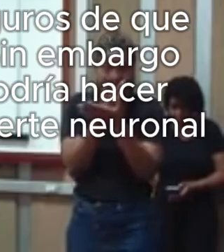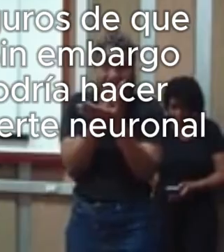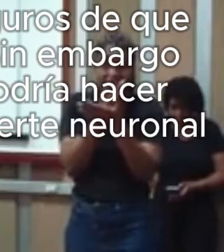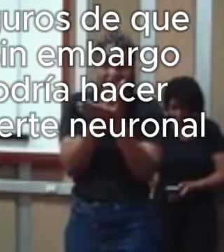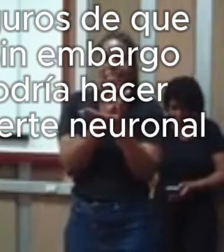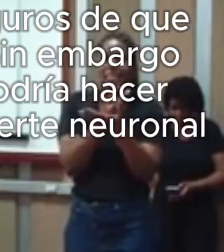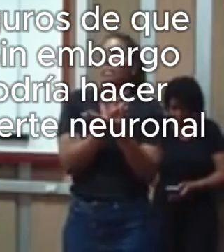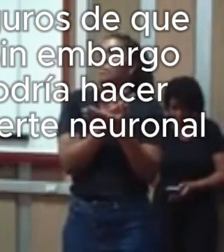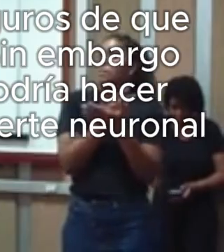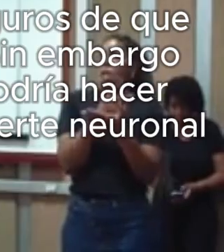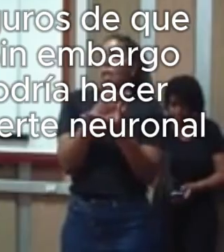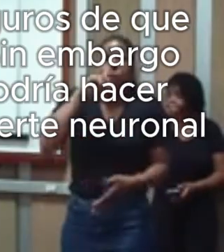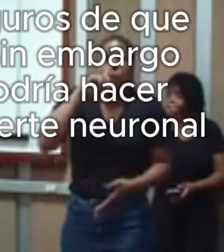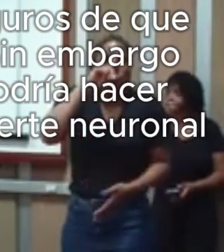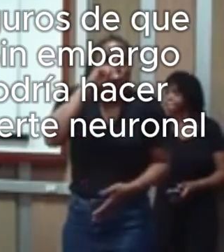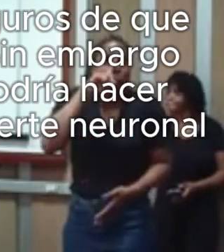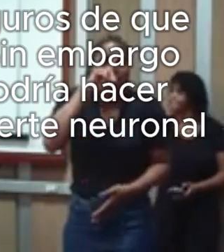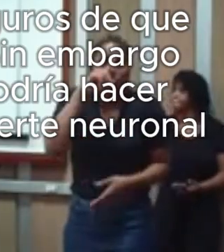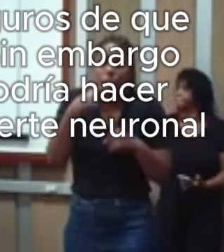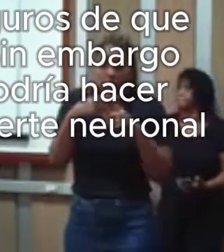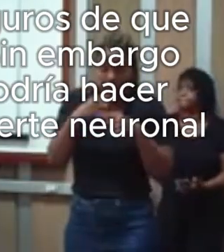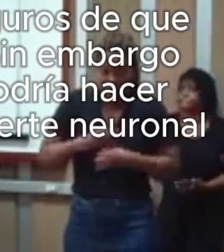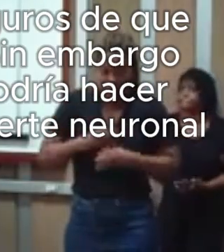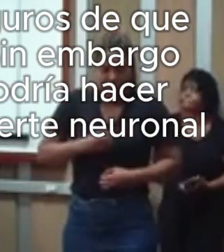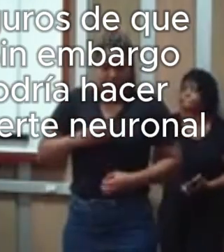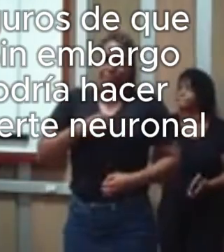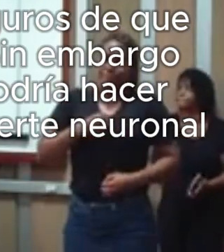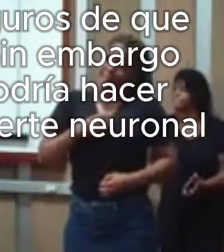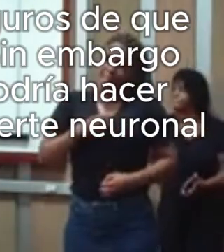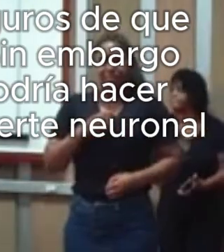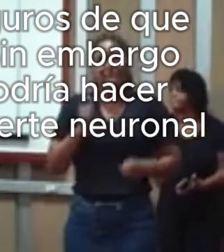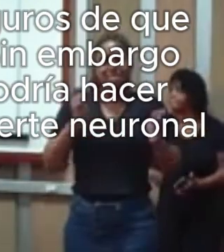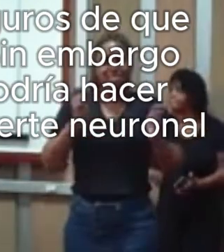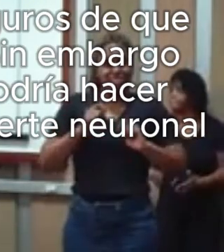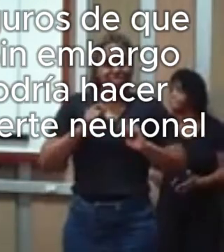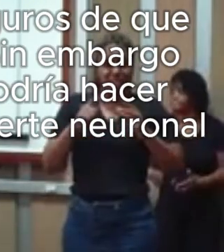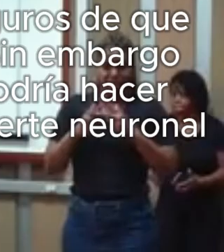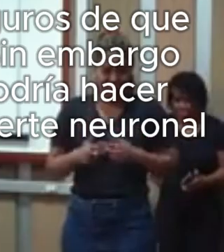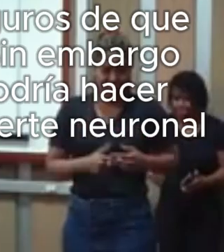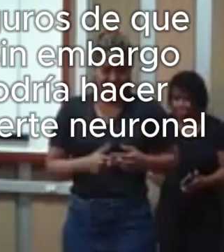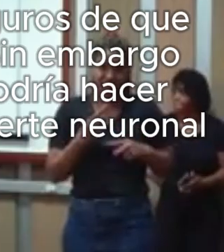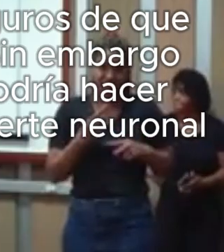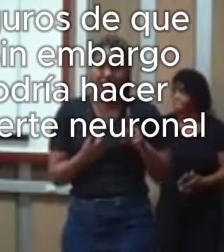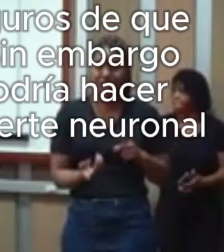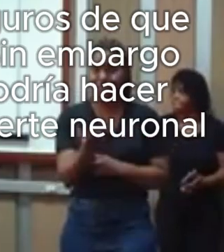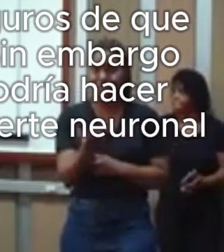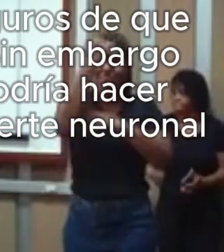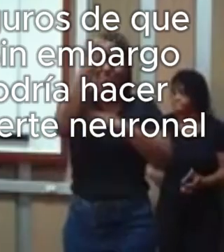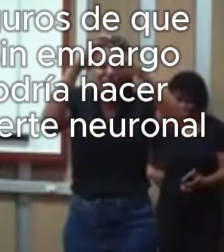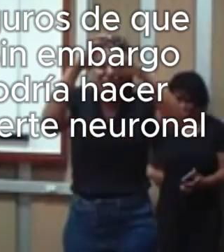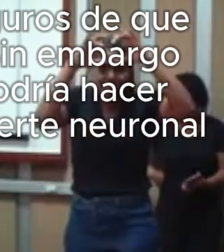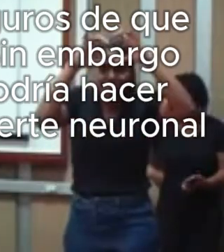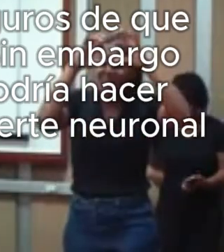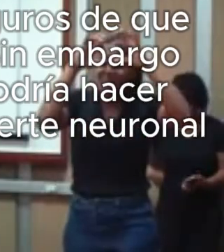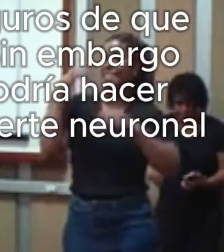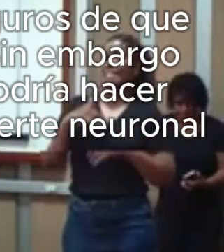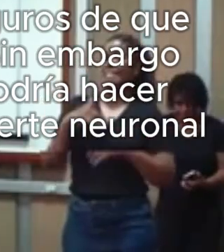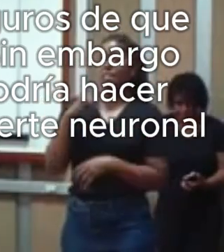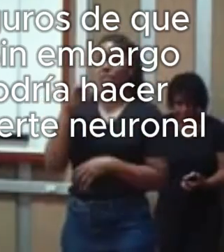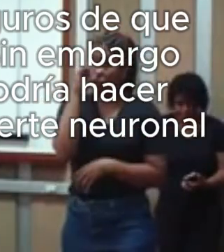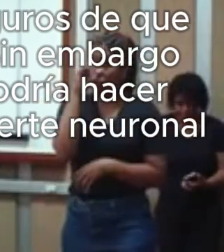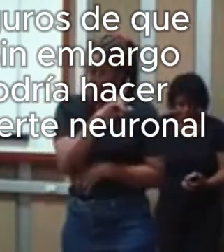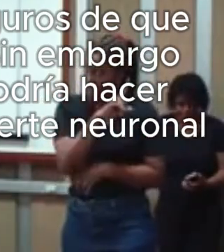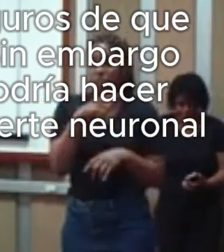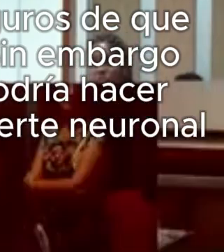medula, a gente fica bem seguro de... Bora que vai dar certo. Agora, no cérebro, eu diria que é mais complicado. Embora